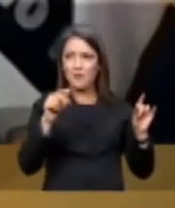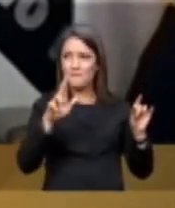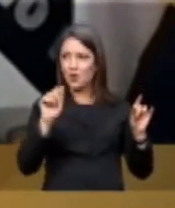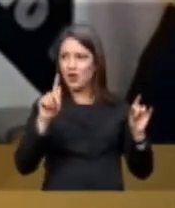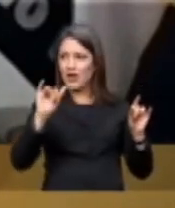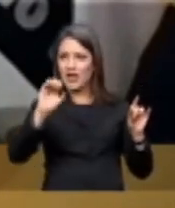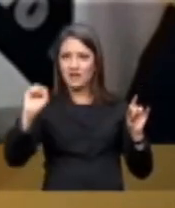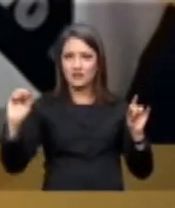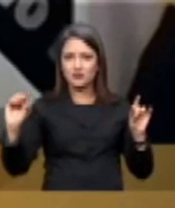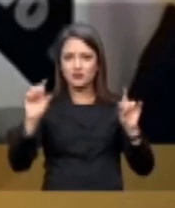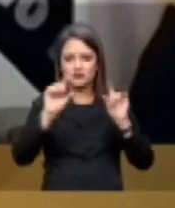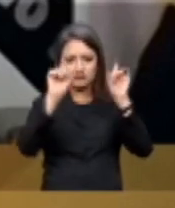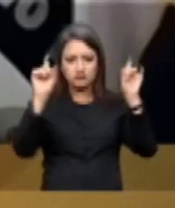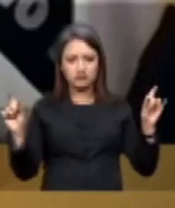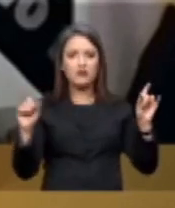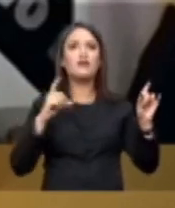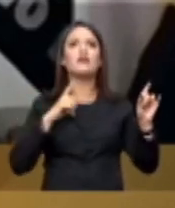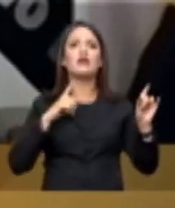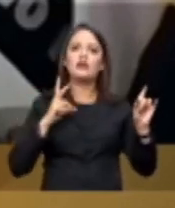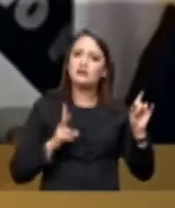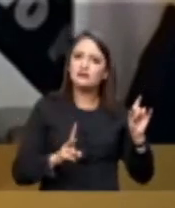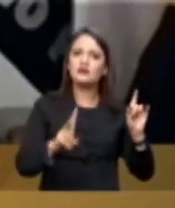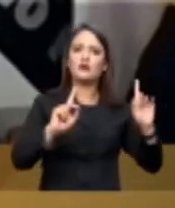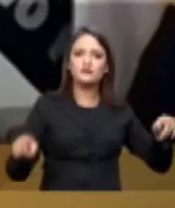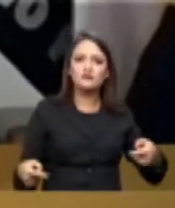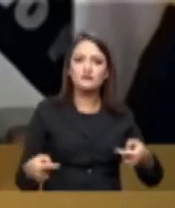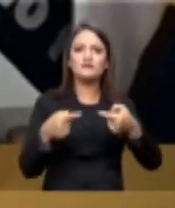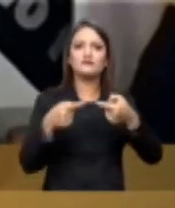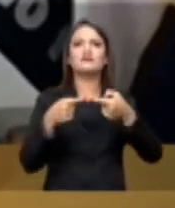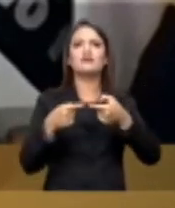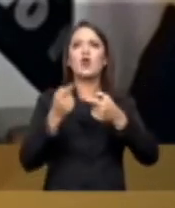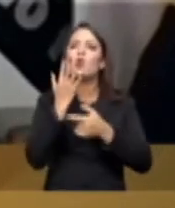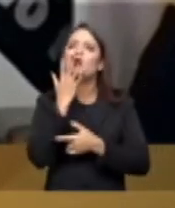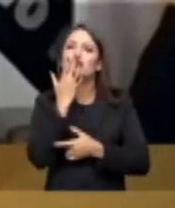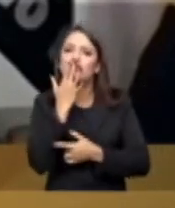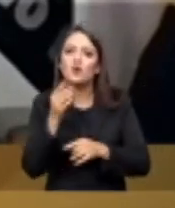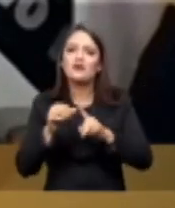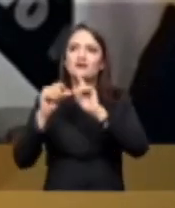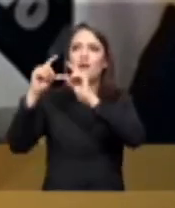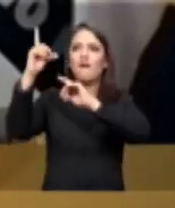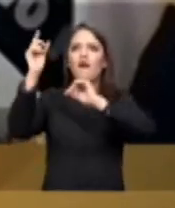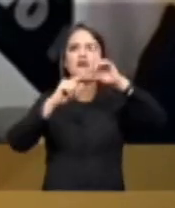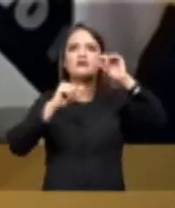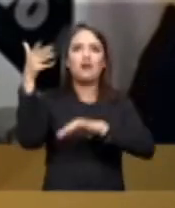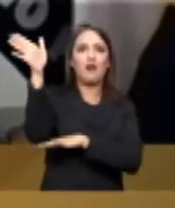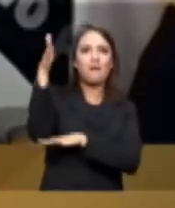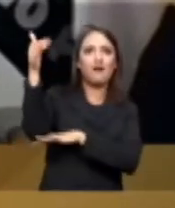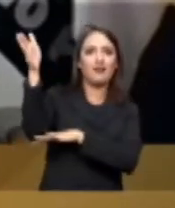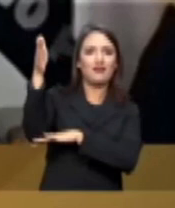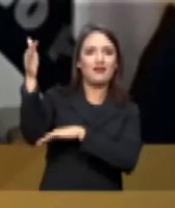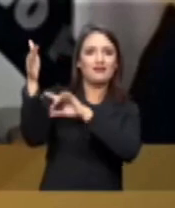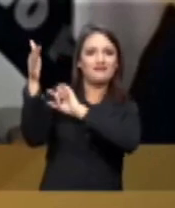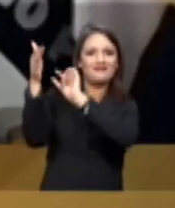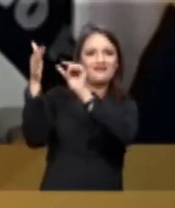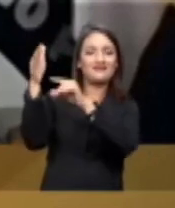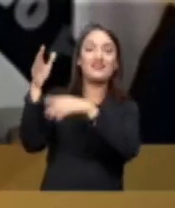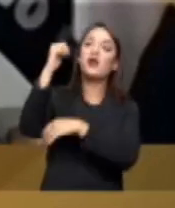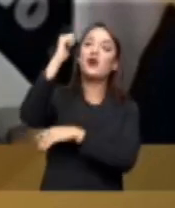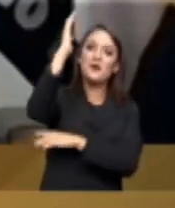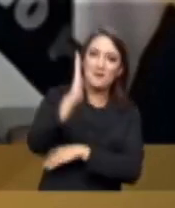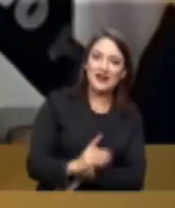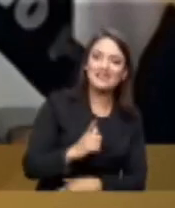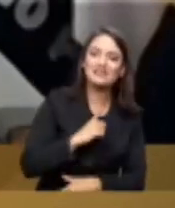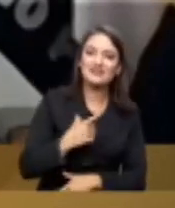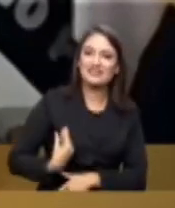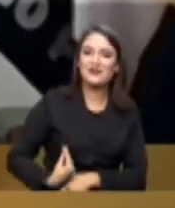interpreta sempre em conformidade com as cores e as estrelas da sua estampa. O Brasil é pleno de